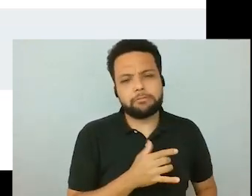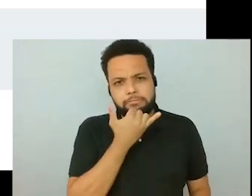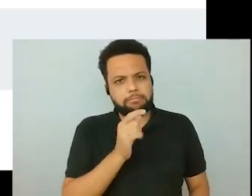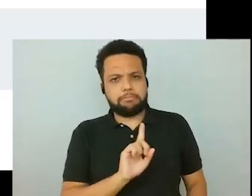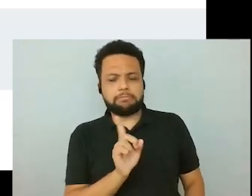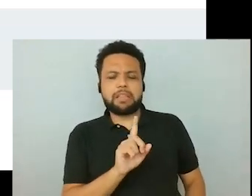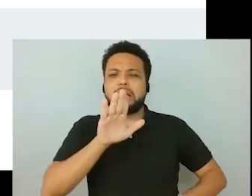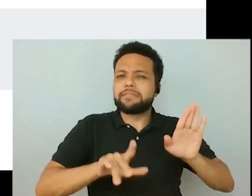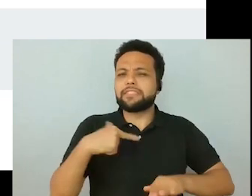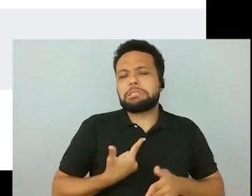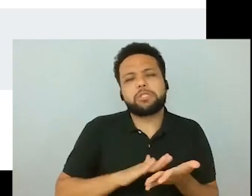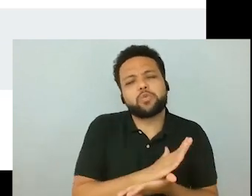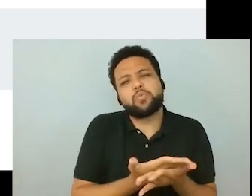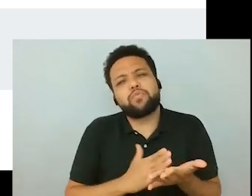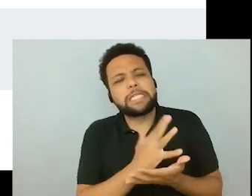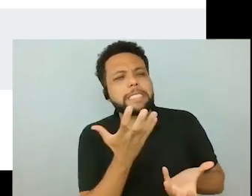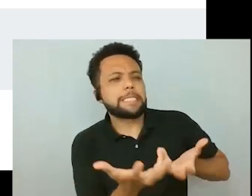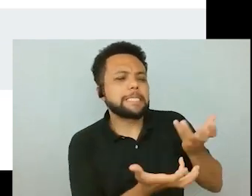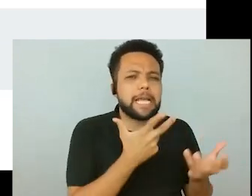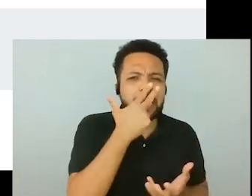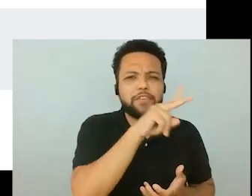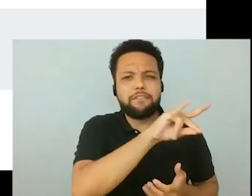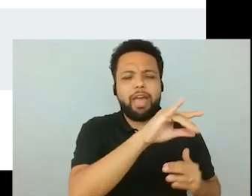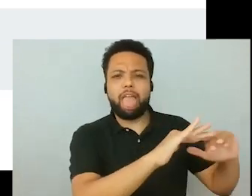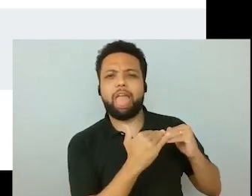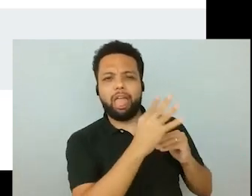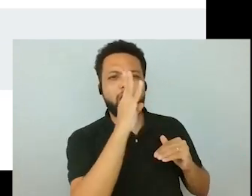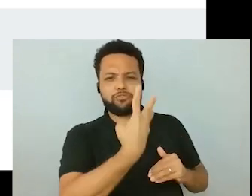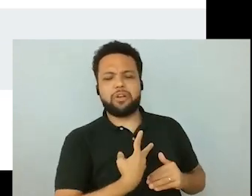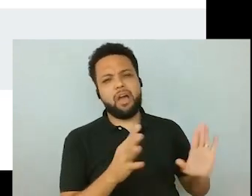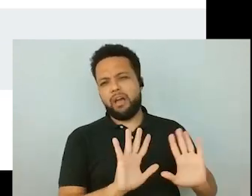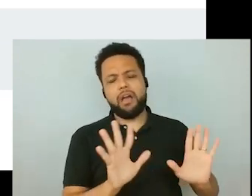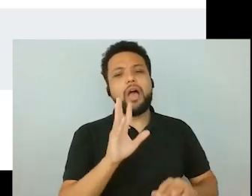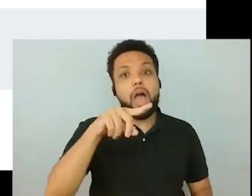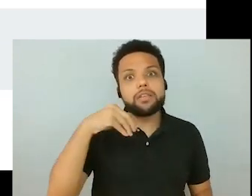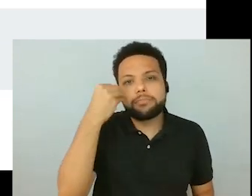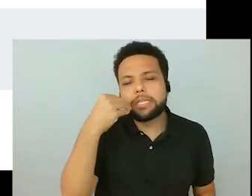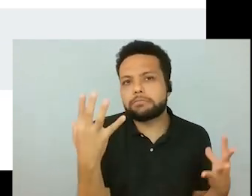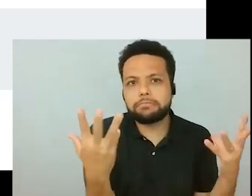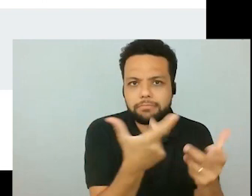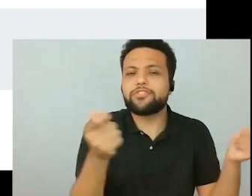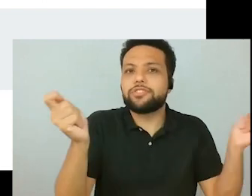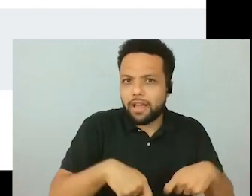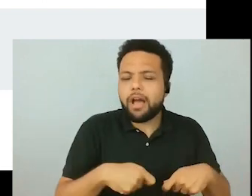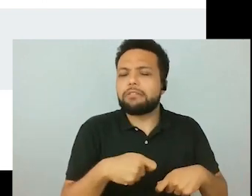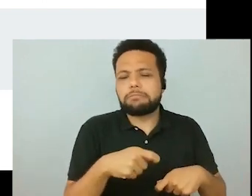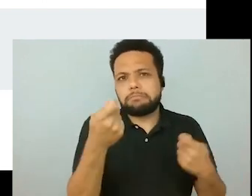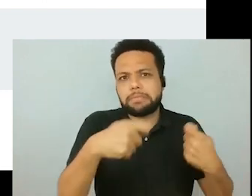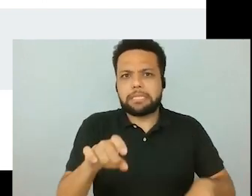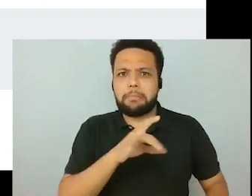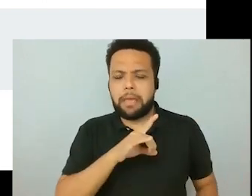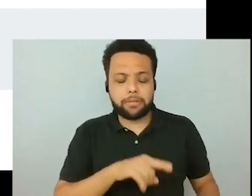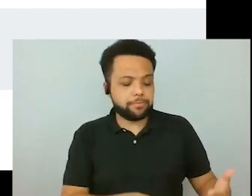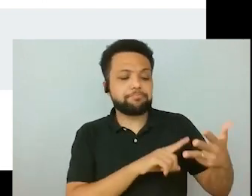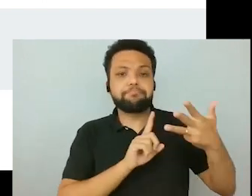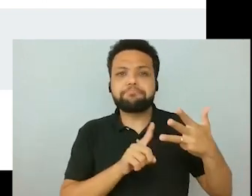desconfortável, né, a gente acha que vai ser julgado ou qualquer coisa assim, não tenha medo, é uma experiência incrível de troca de aprendizado. Seja humilde e abrace